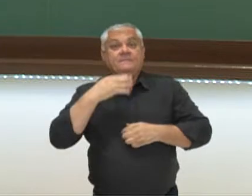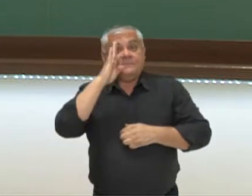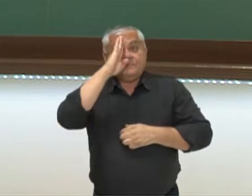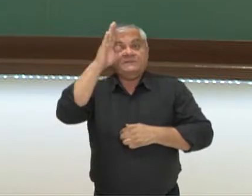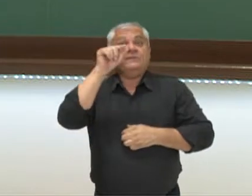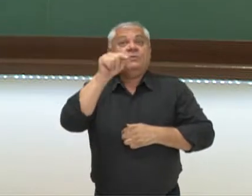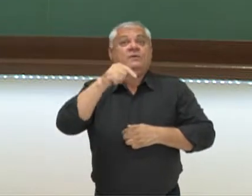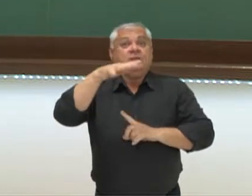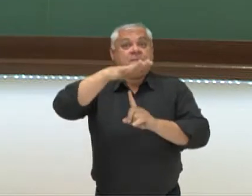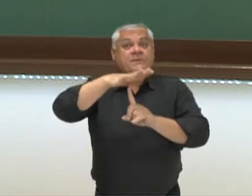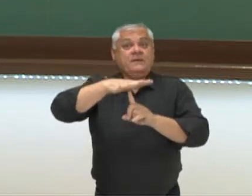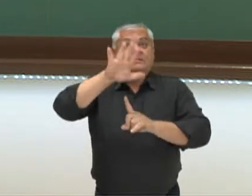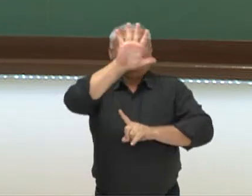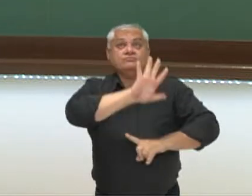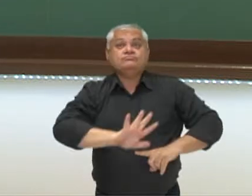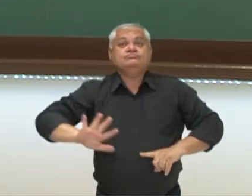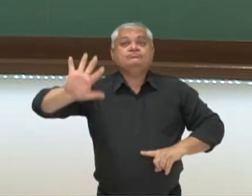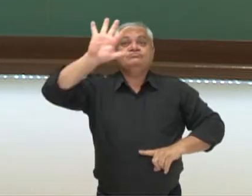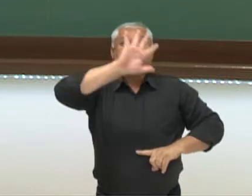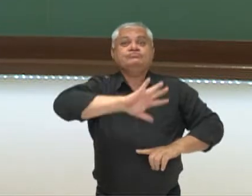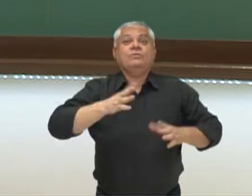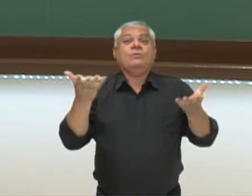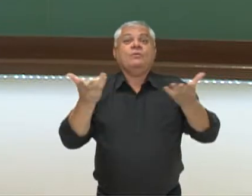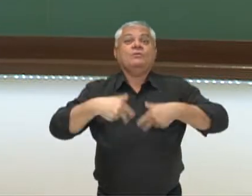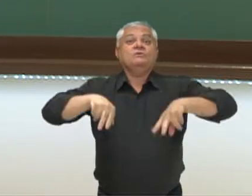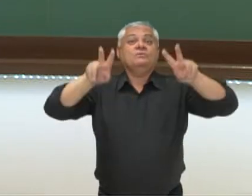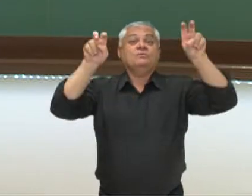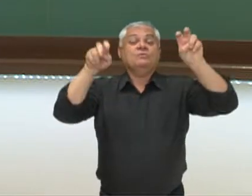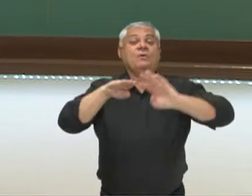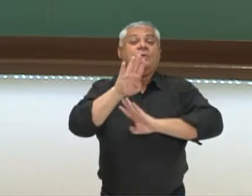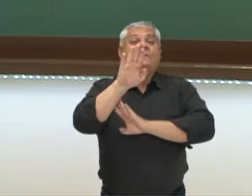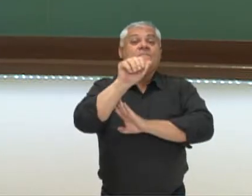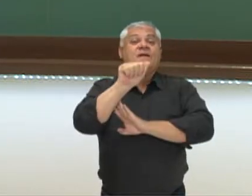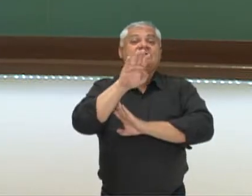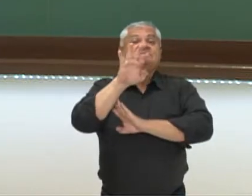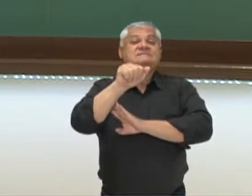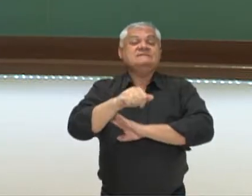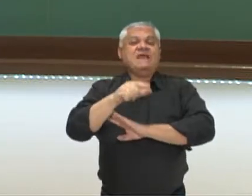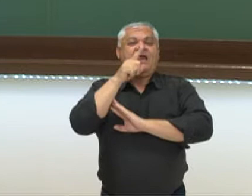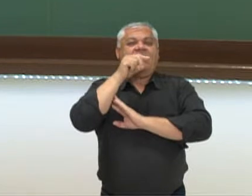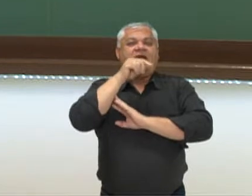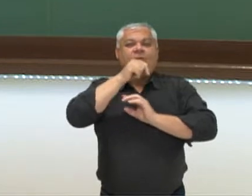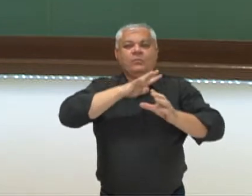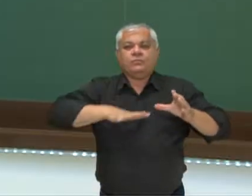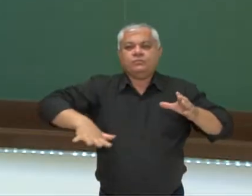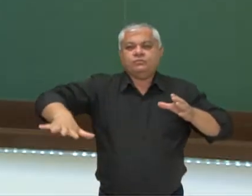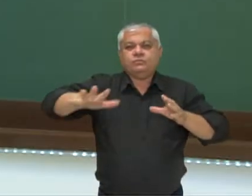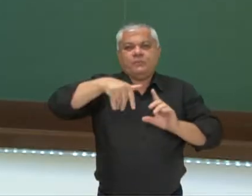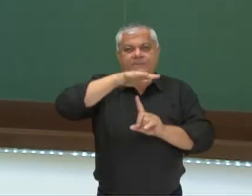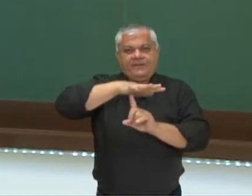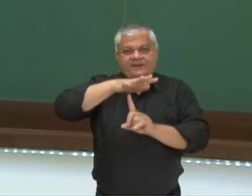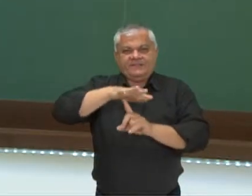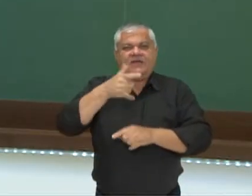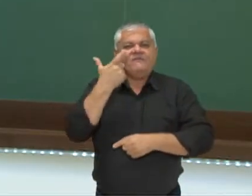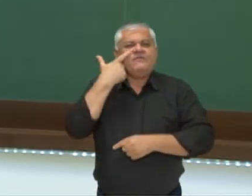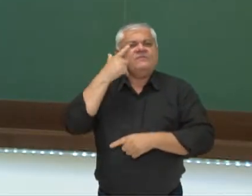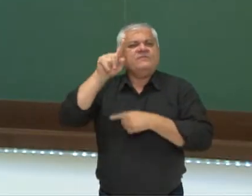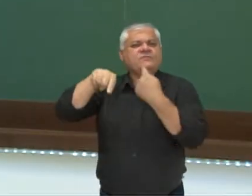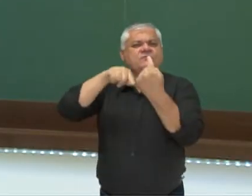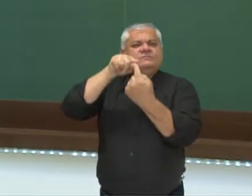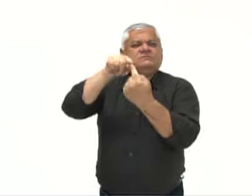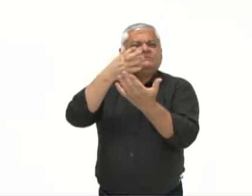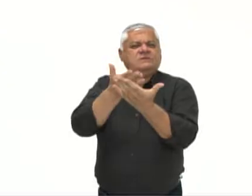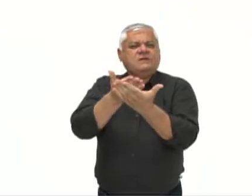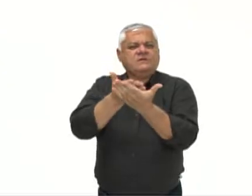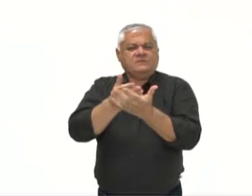Geografia do estado do Paraná, porque hoje nós vamos falar de bacias hidrográficas paranaenses. Então vamos conferir aqui na tela os objetivos da